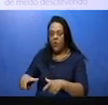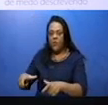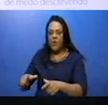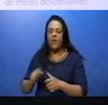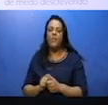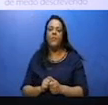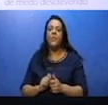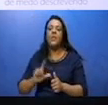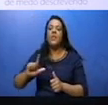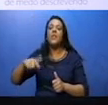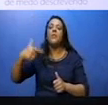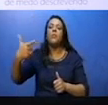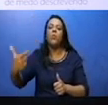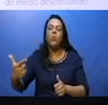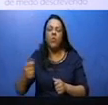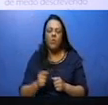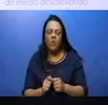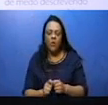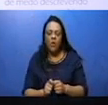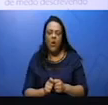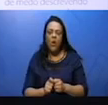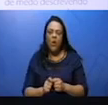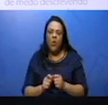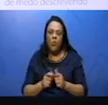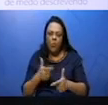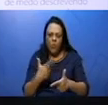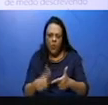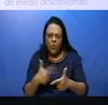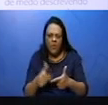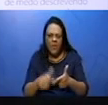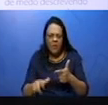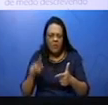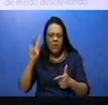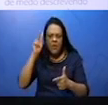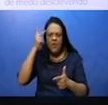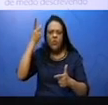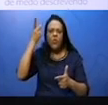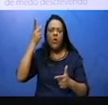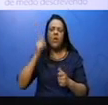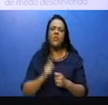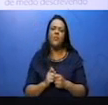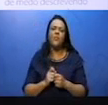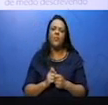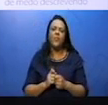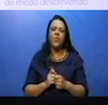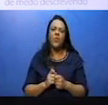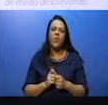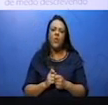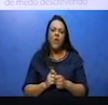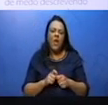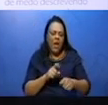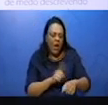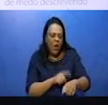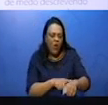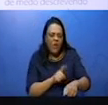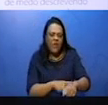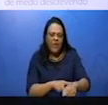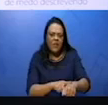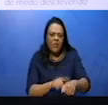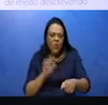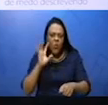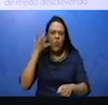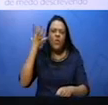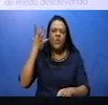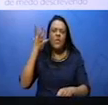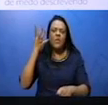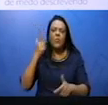que aconteceu? O que vocês vão fazer, colocar nessa história? O momento em que ocorre esse fato extraordinário.